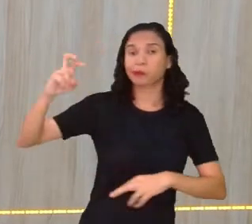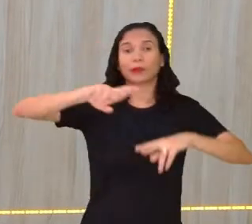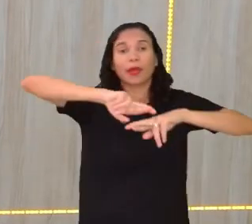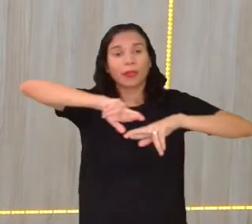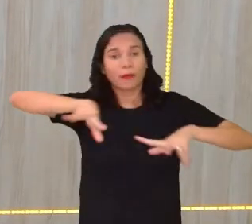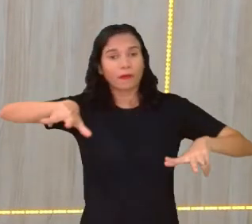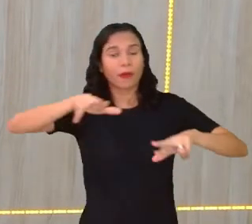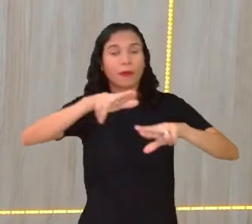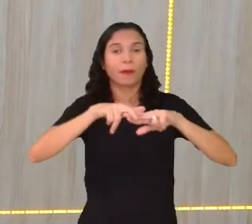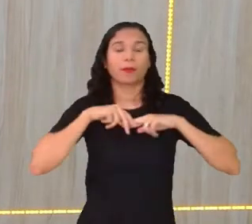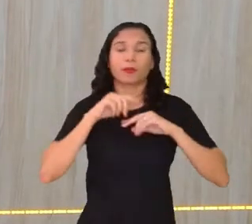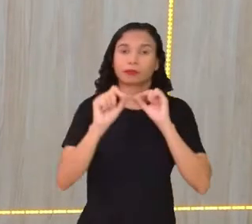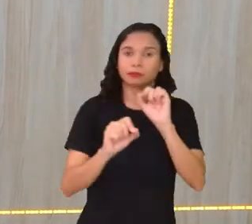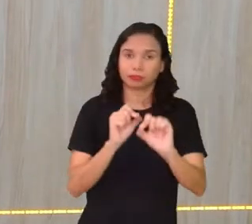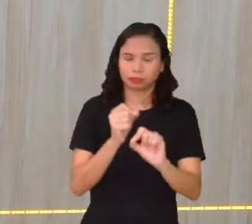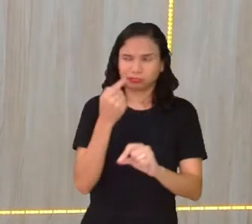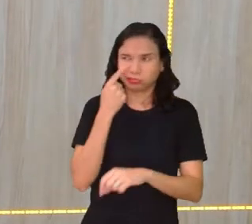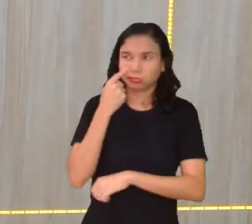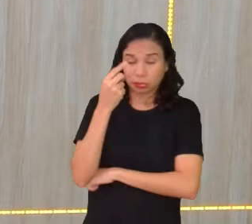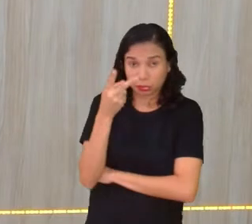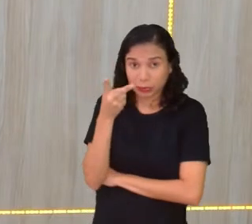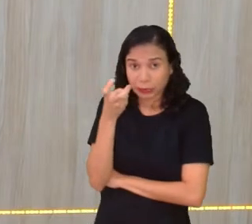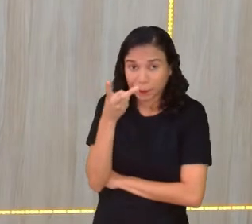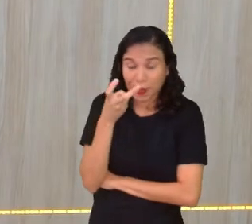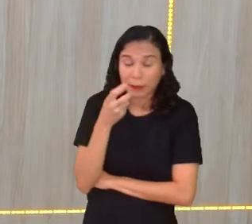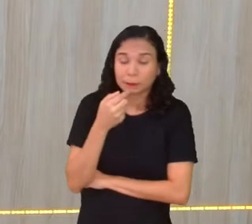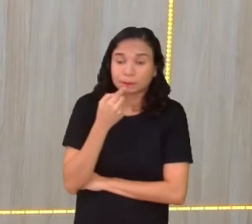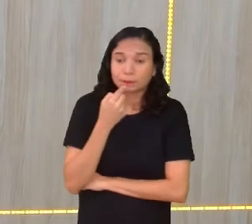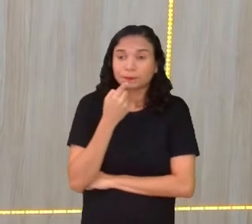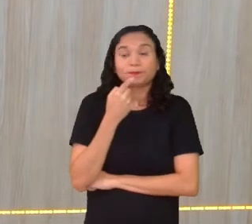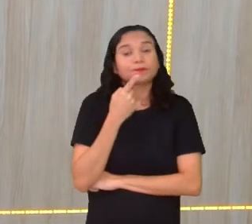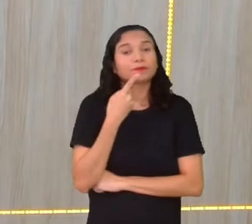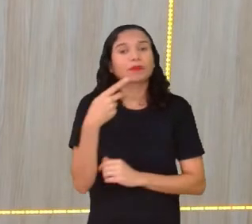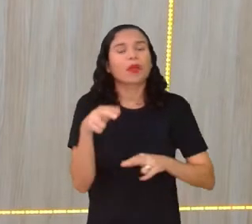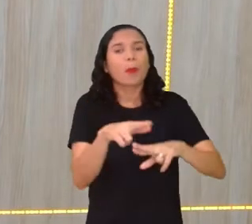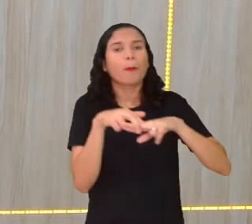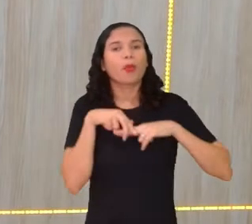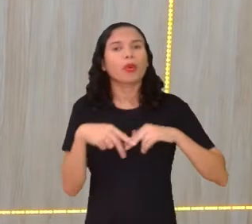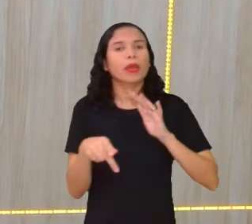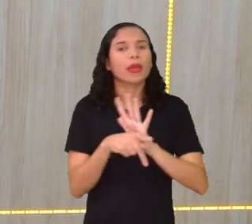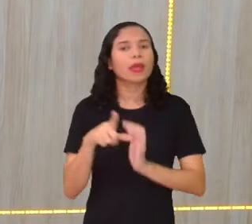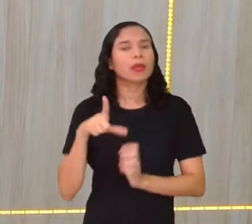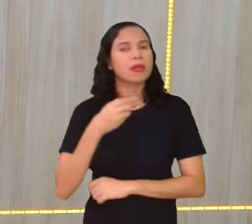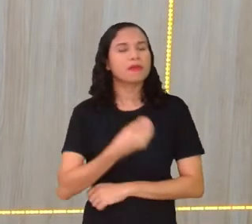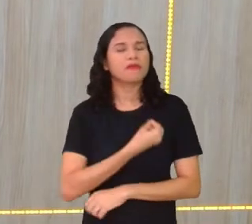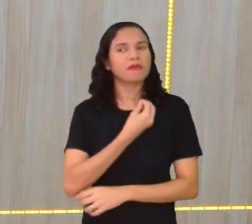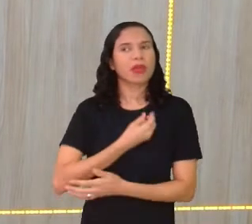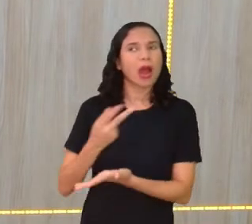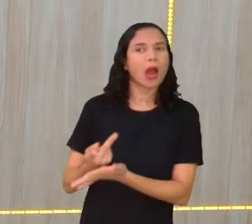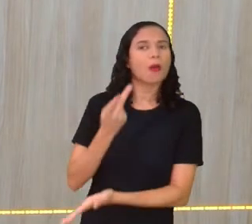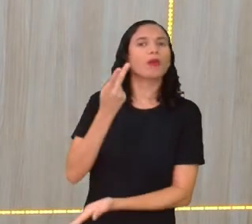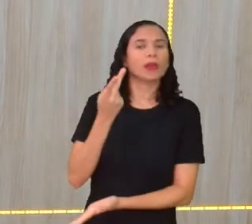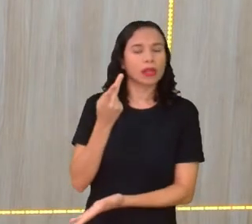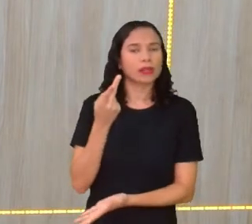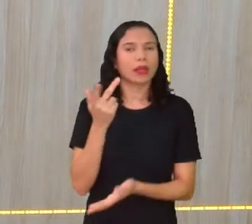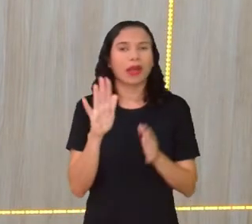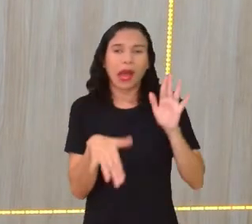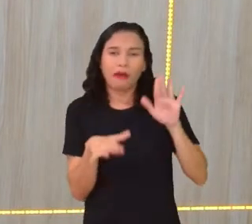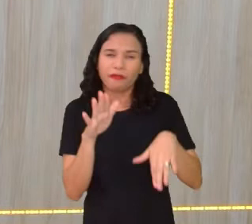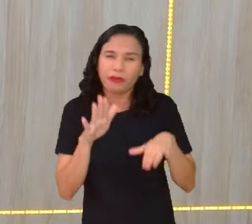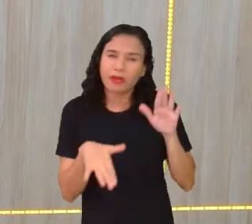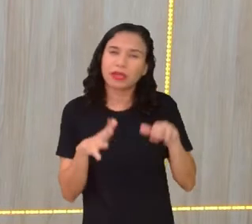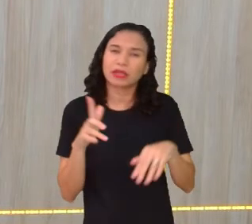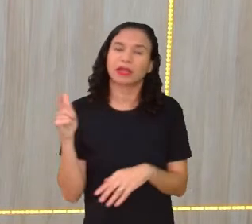né. Então, para vocês terem uma noção, né, e por que que isso acontece? Porque às vezes a gente